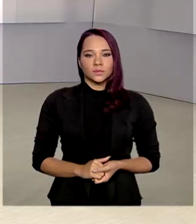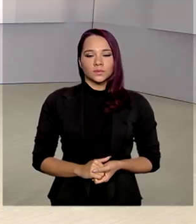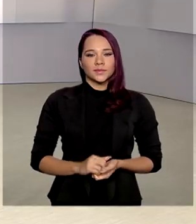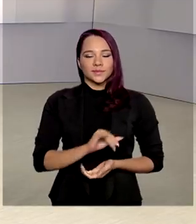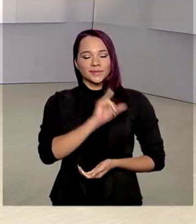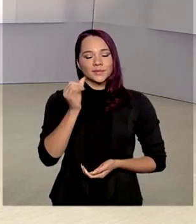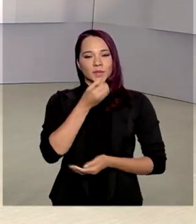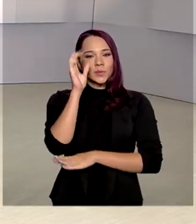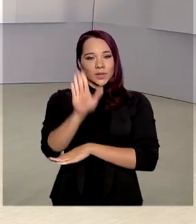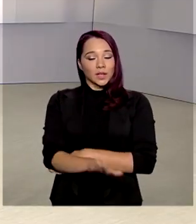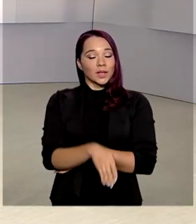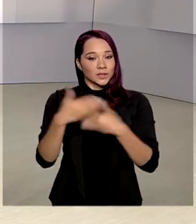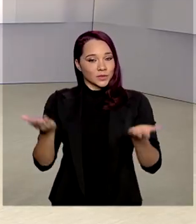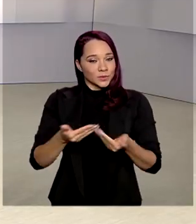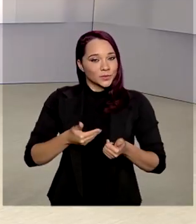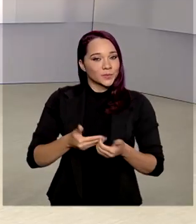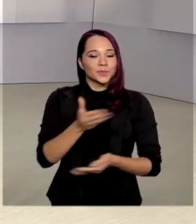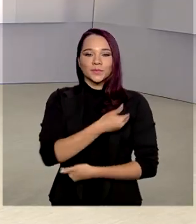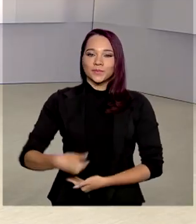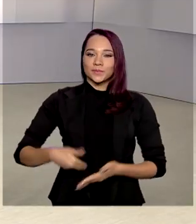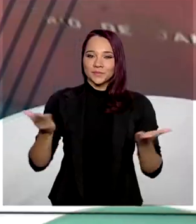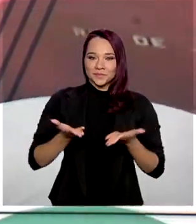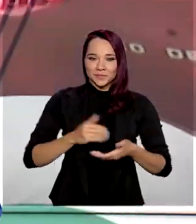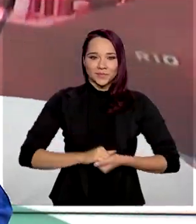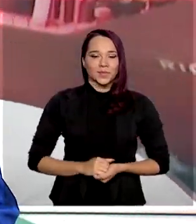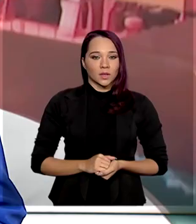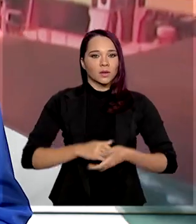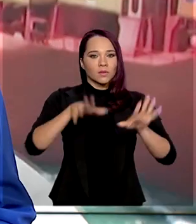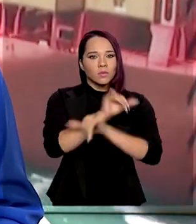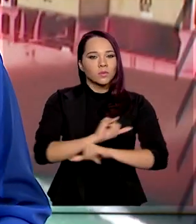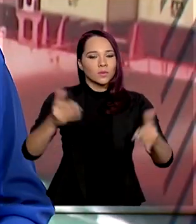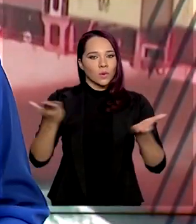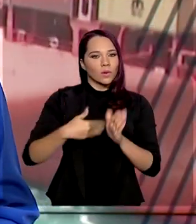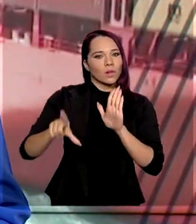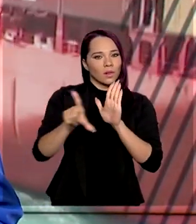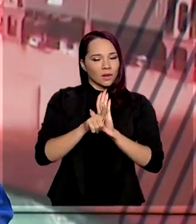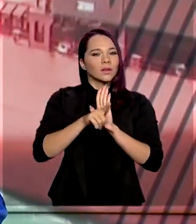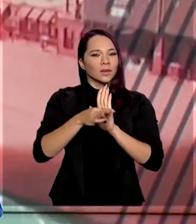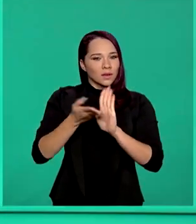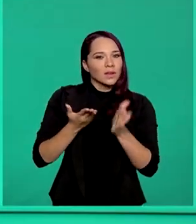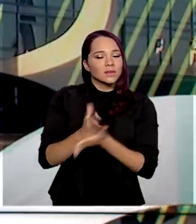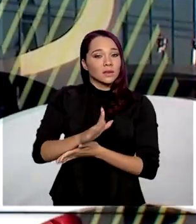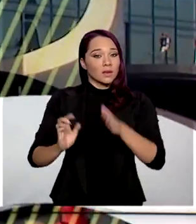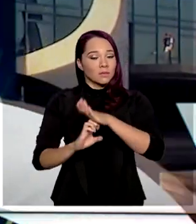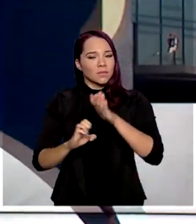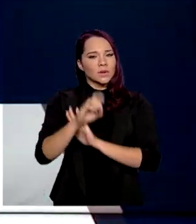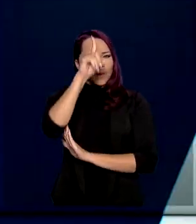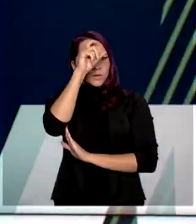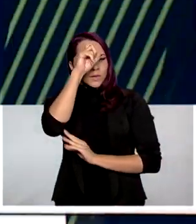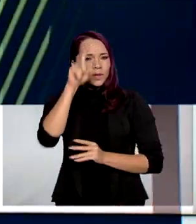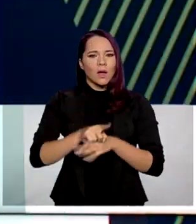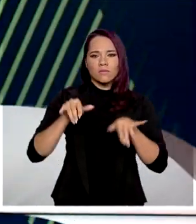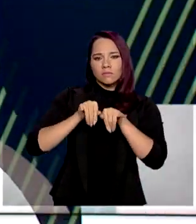Olá, boa tarde. Estamos no ar com o governo agora. Foi publicada hoje uma lei que autoriza empresas, hospitais,